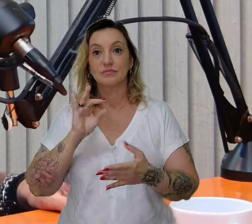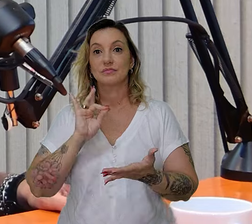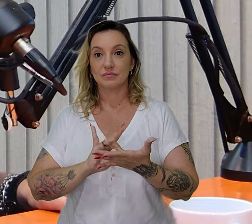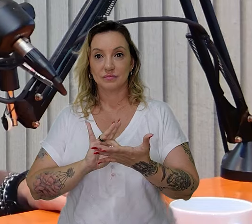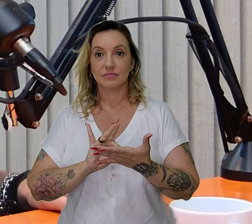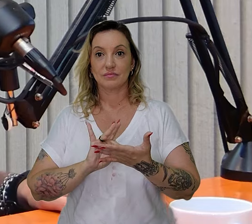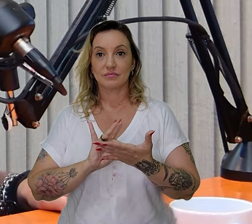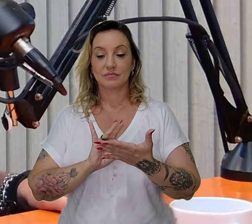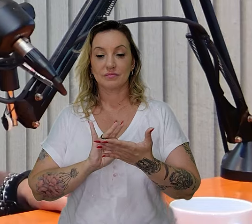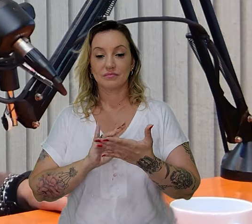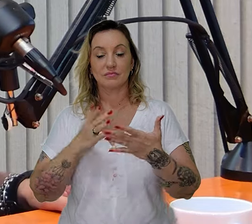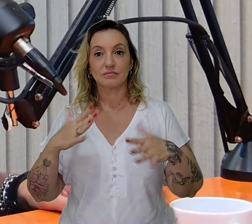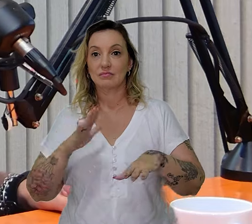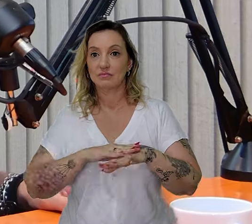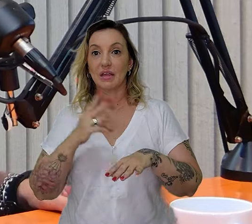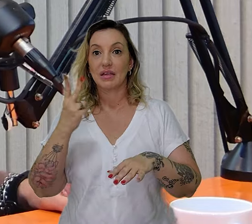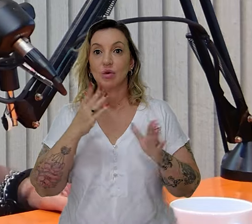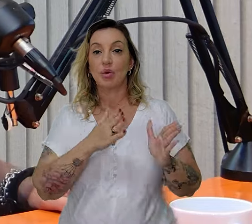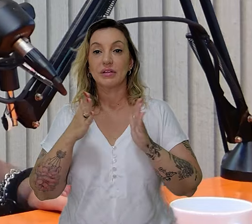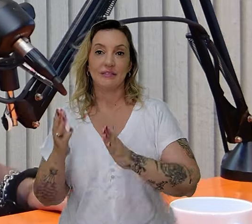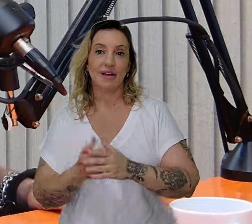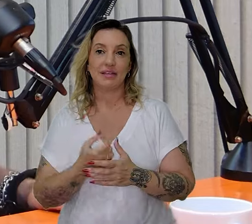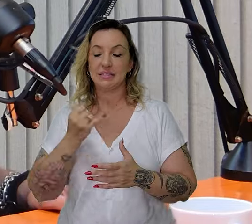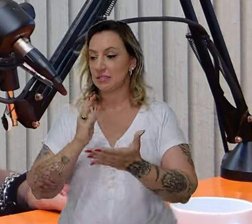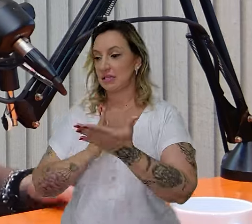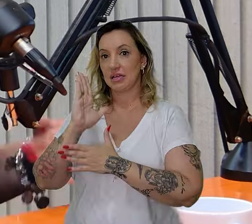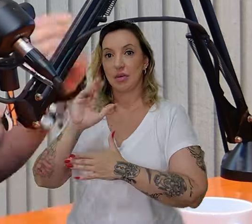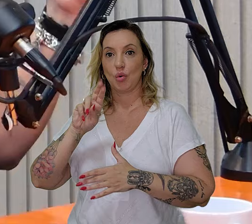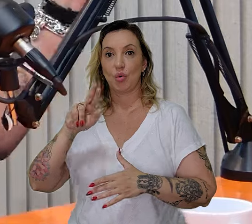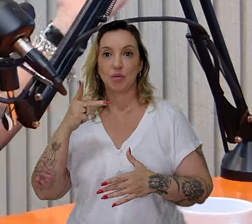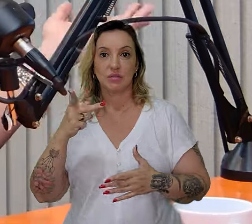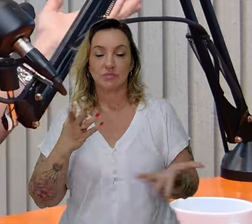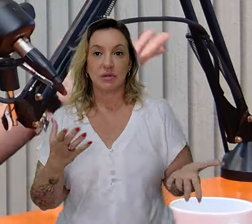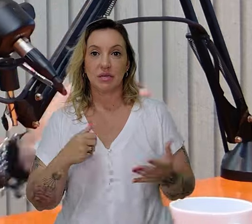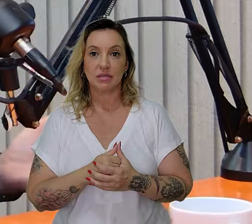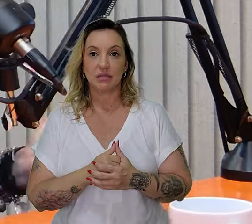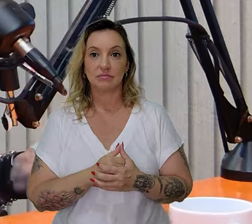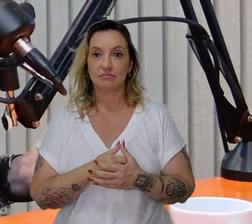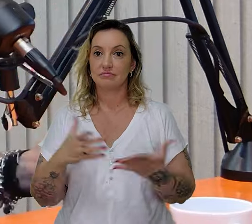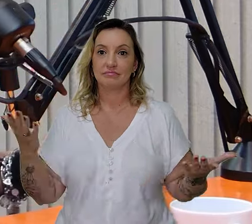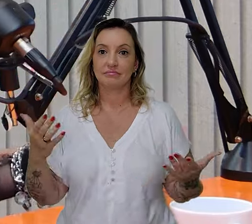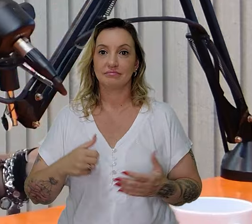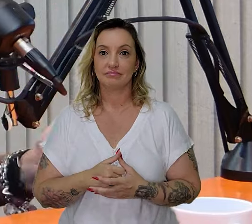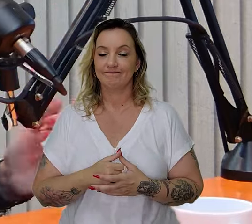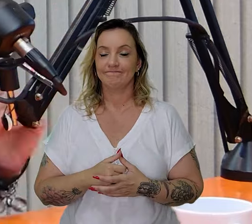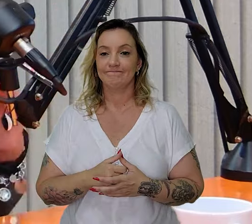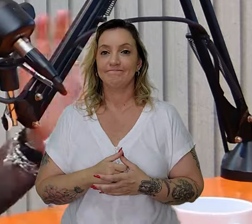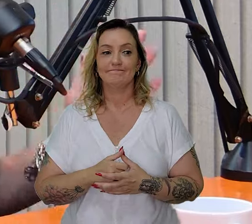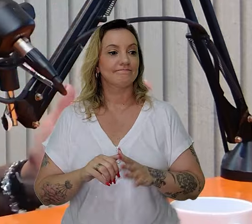realmente eu saí eu falei eu não vou fazer segunda fase porque imagina se eu passo numa USP numa você não vai não fazer